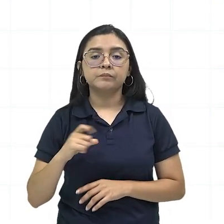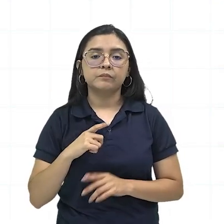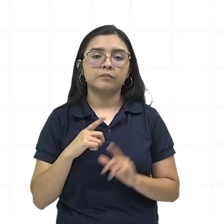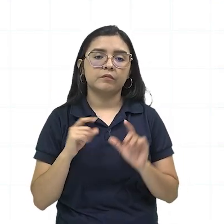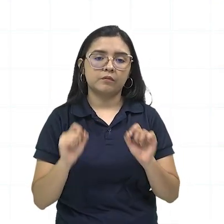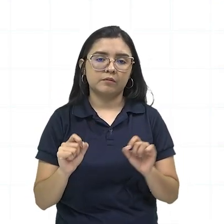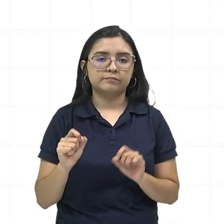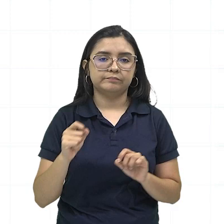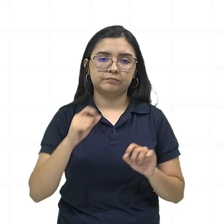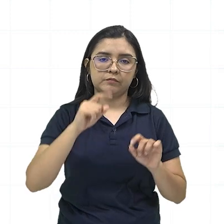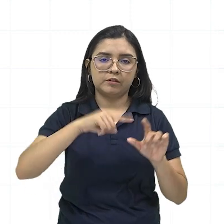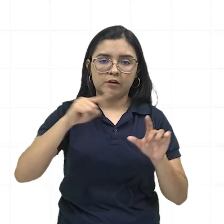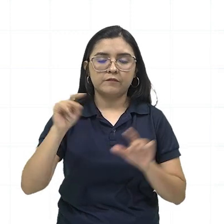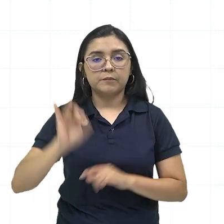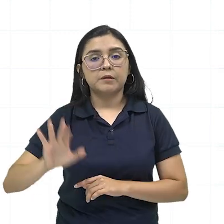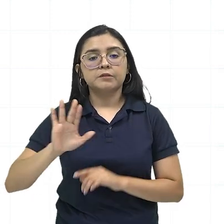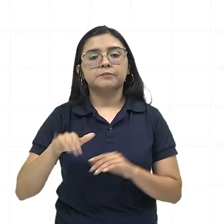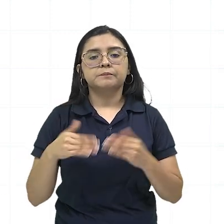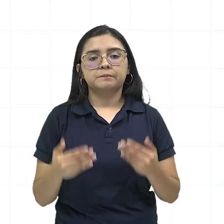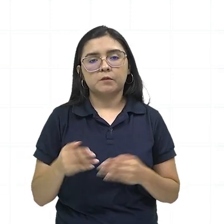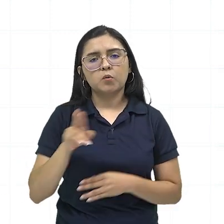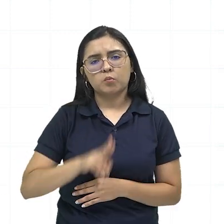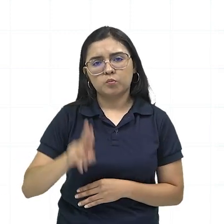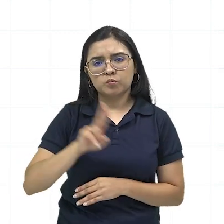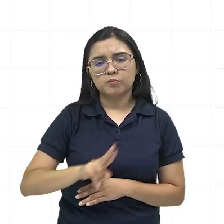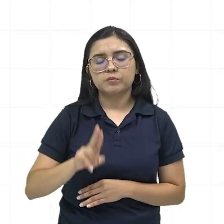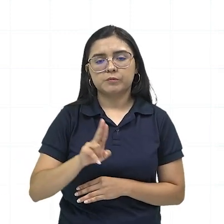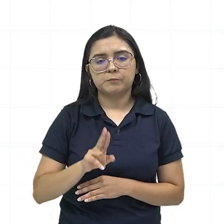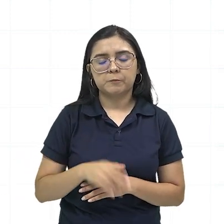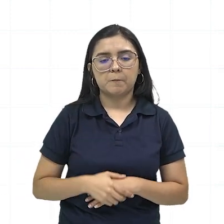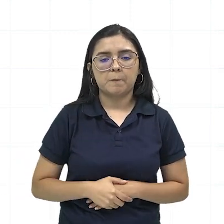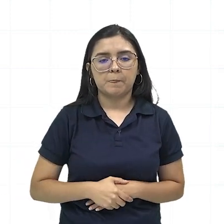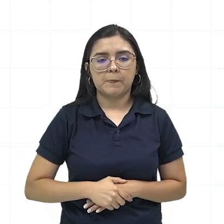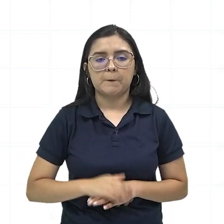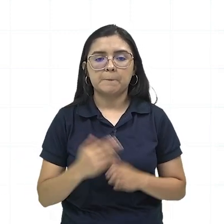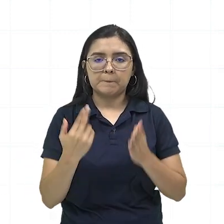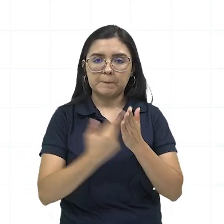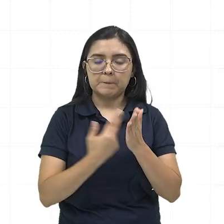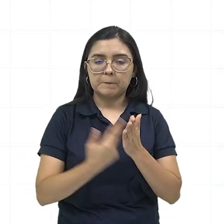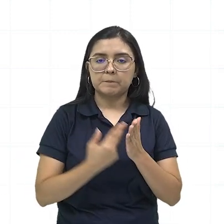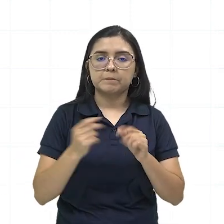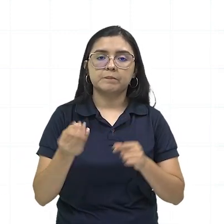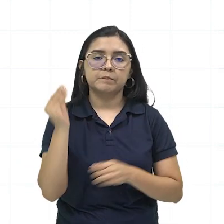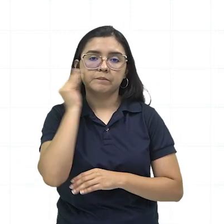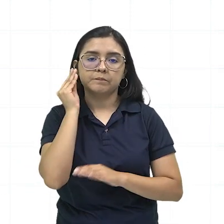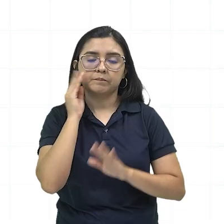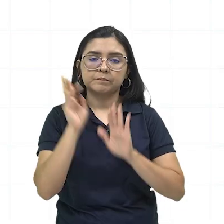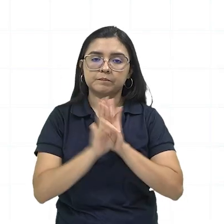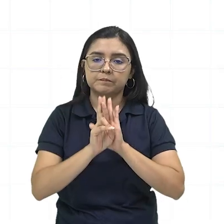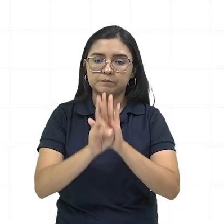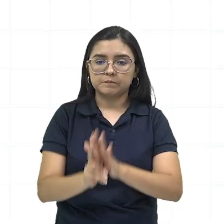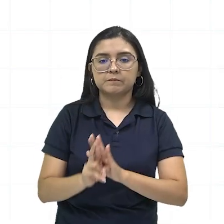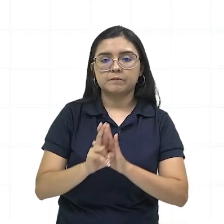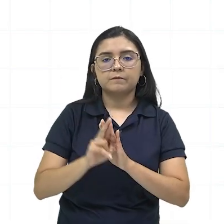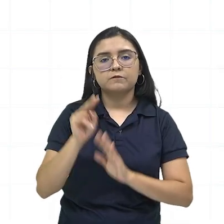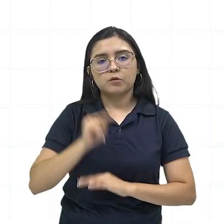Revistas no geral, utilizam bastante infográficos. Eles tentam representar